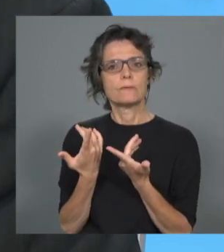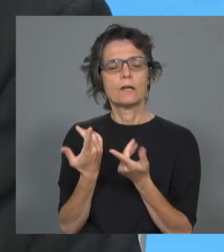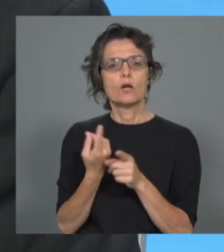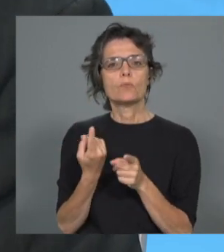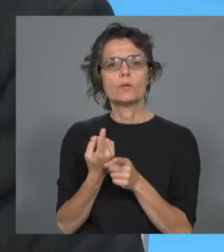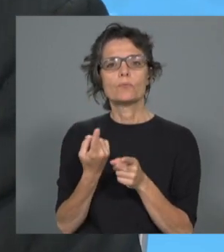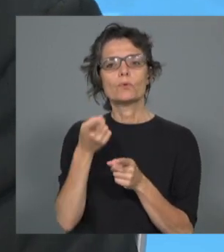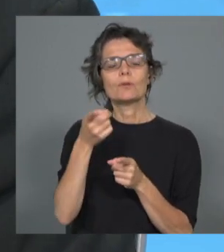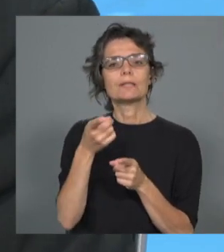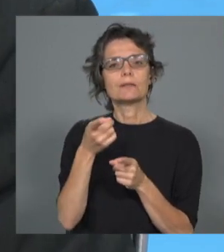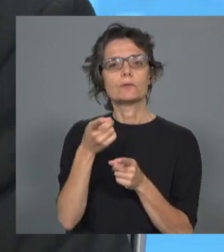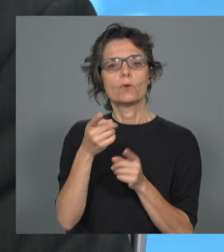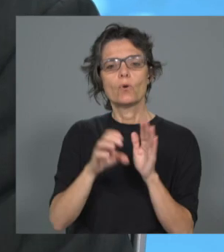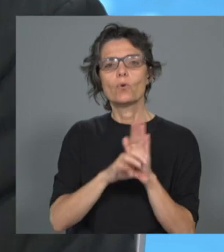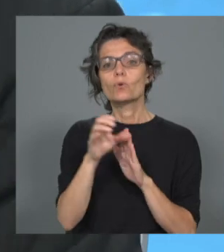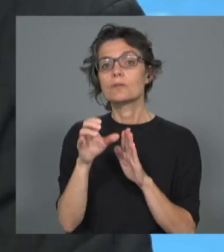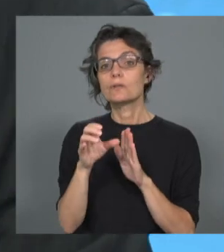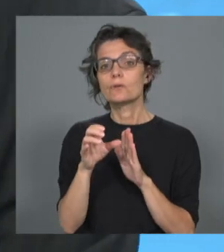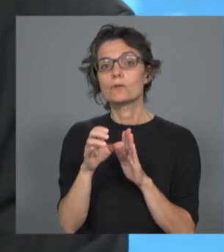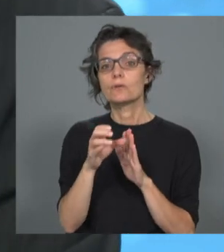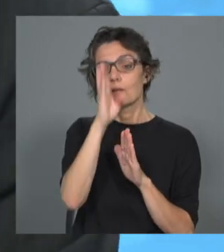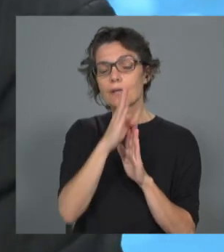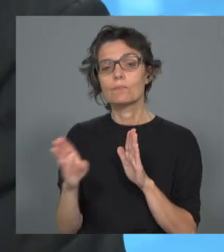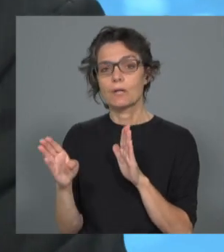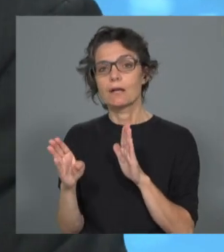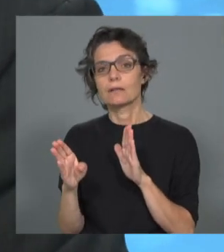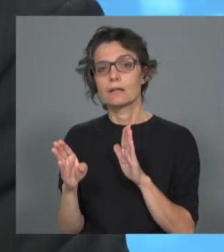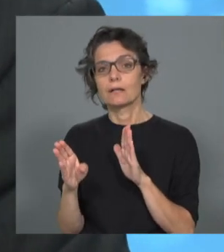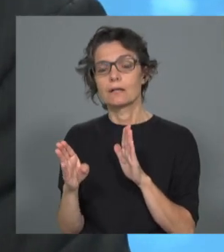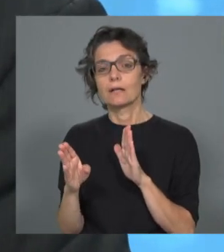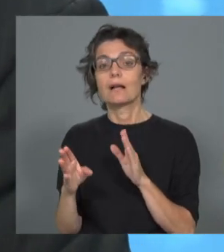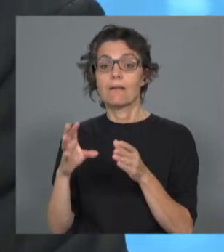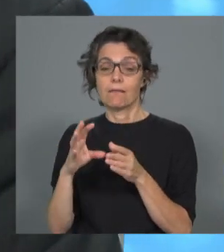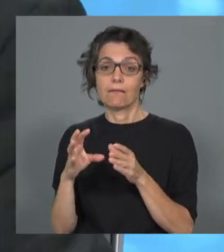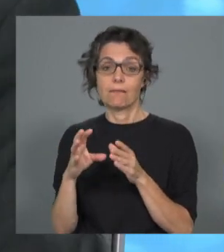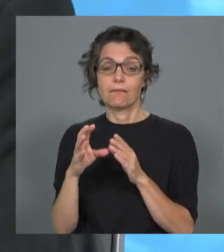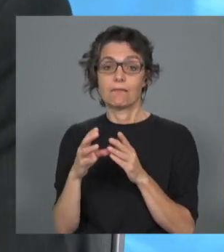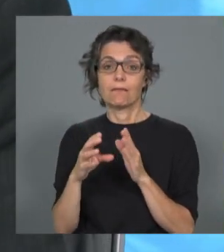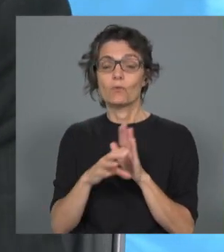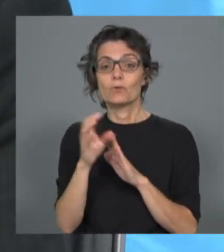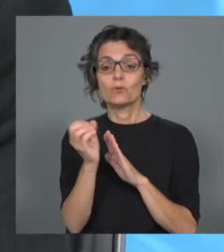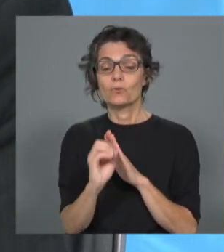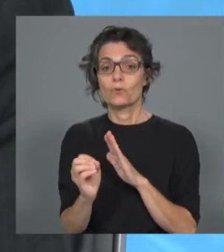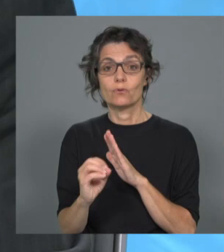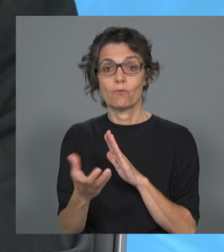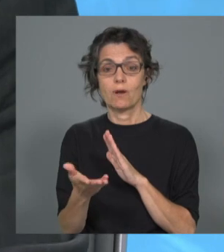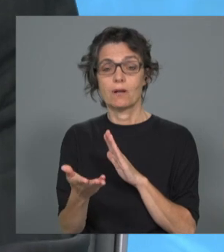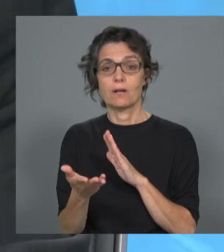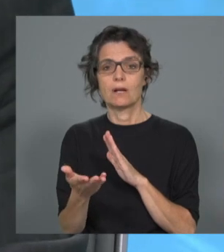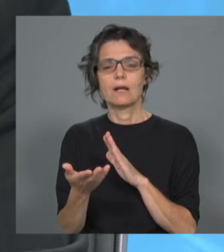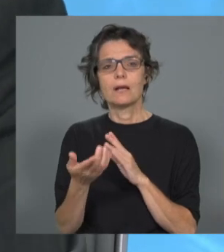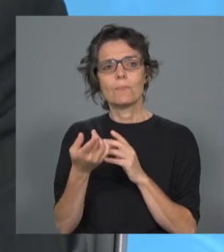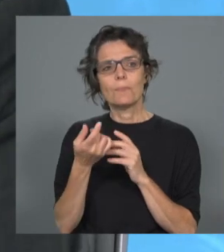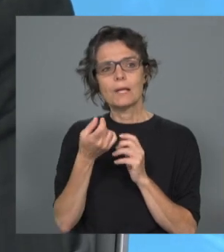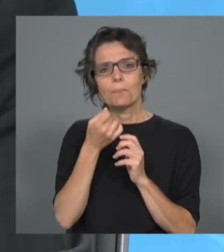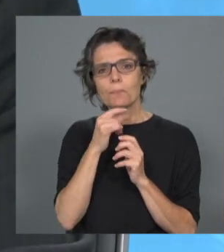não são criadas condições, pela rotina sobretudo, não são criadas condições para que aquele tempo seja um tempo